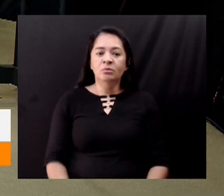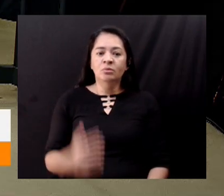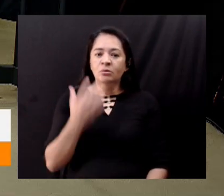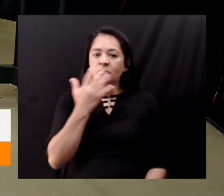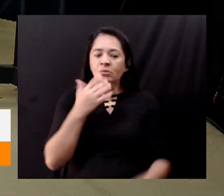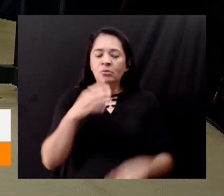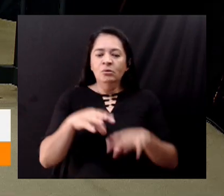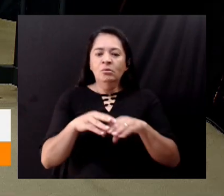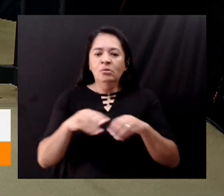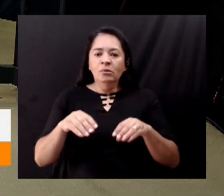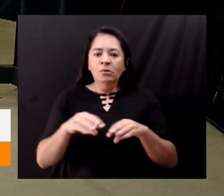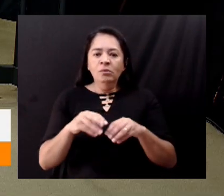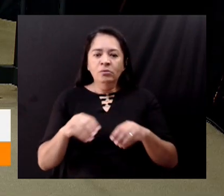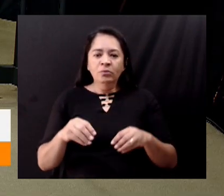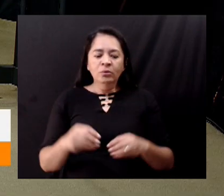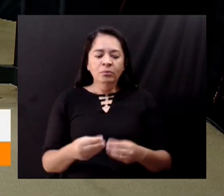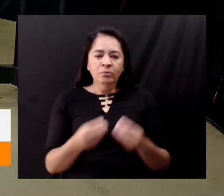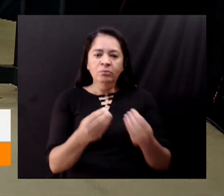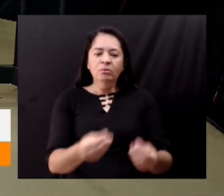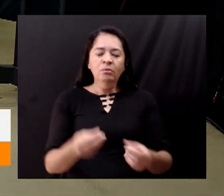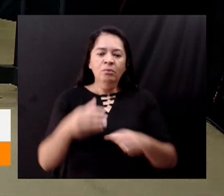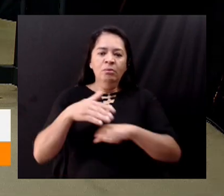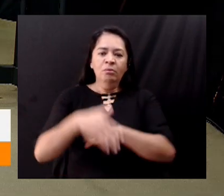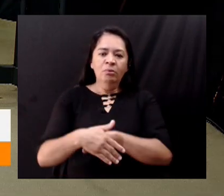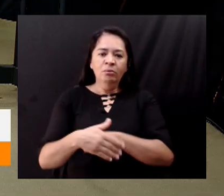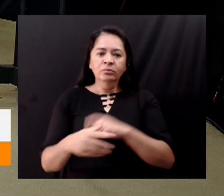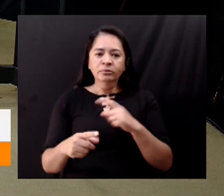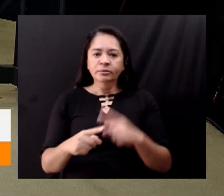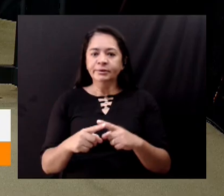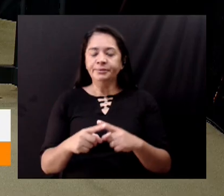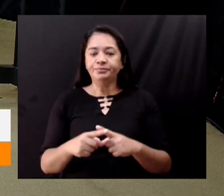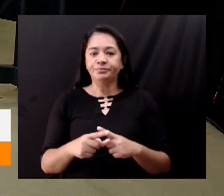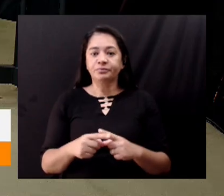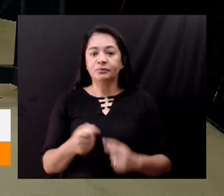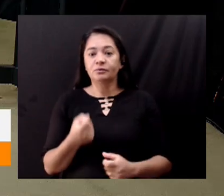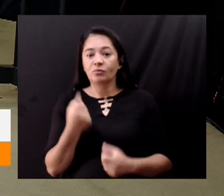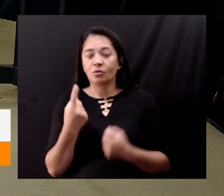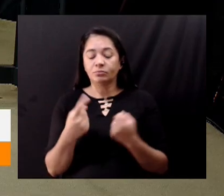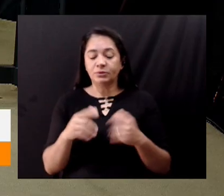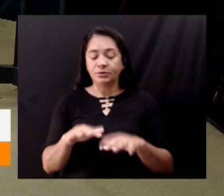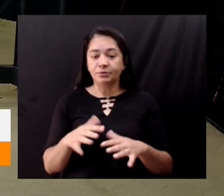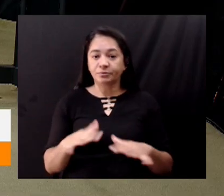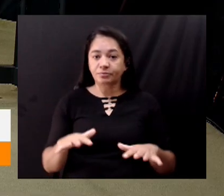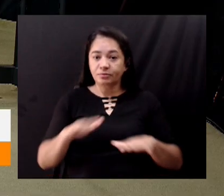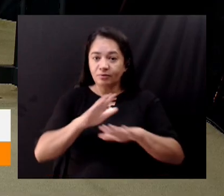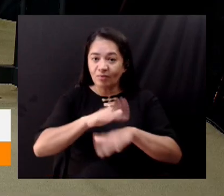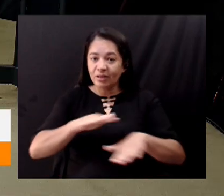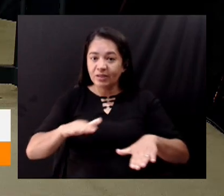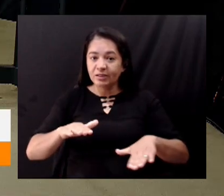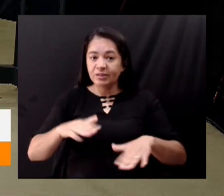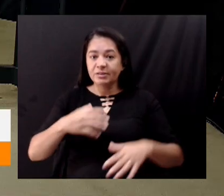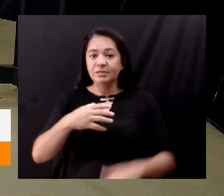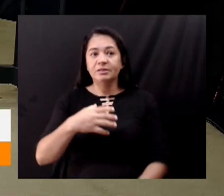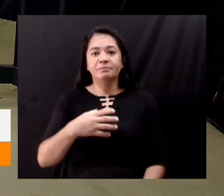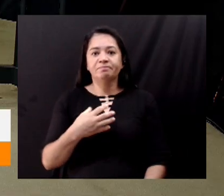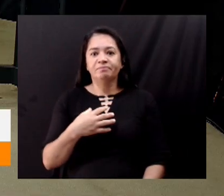à noite, porque tem criança que fica elétrica, né? E o que que acontece? O porquê disso? Na questão psicológica.